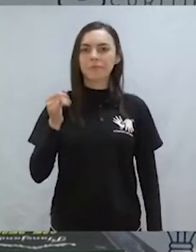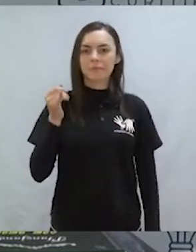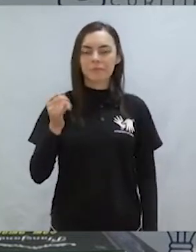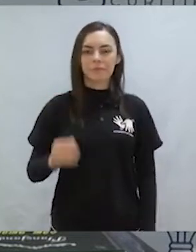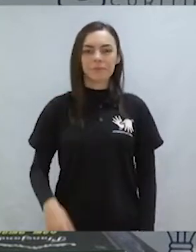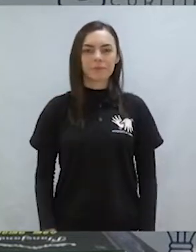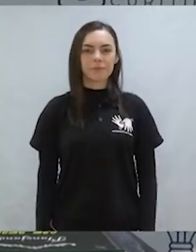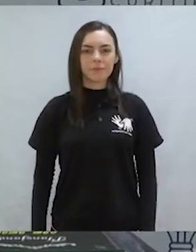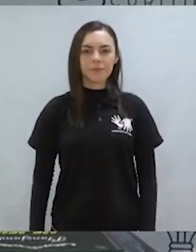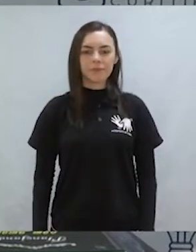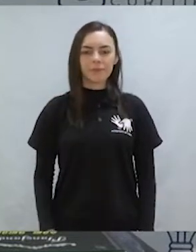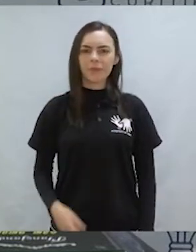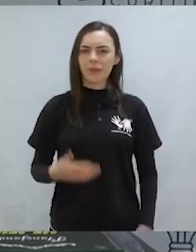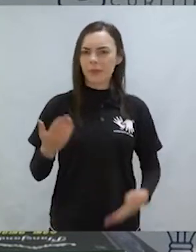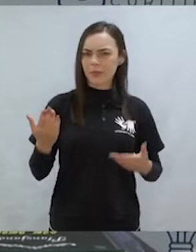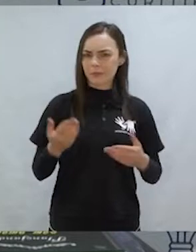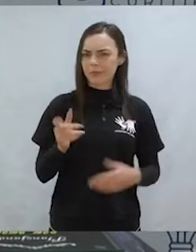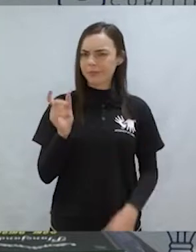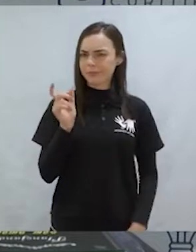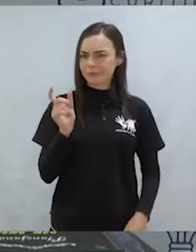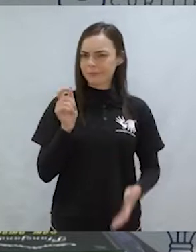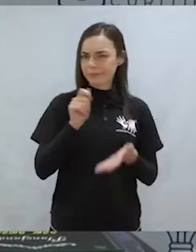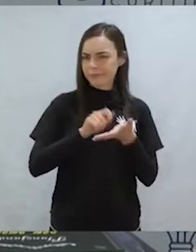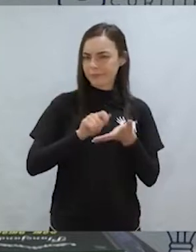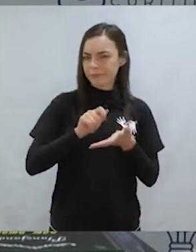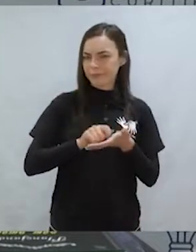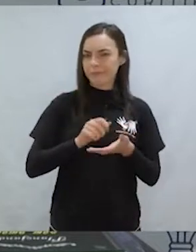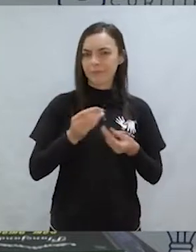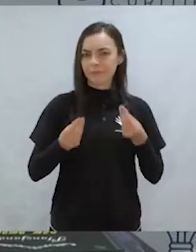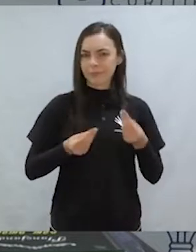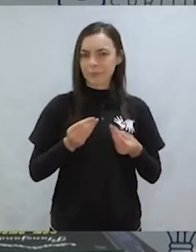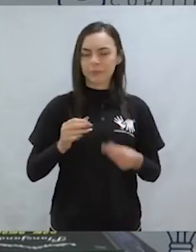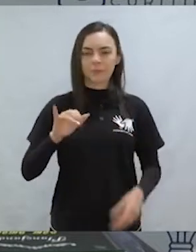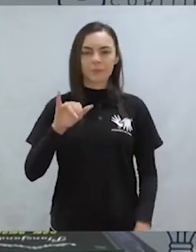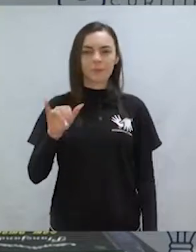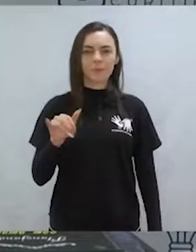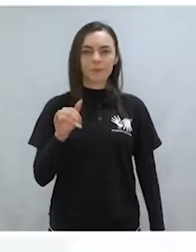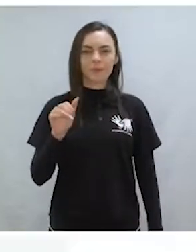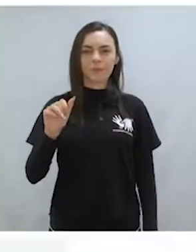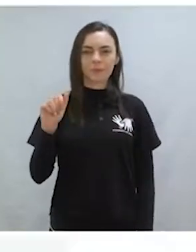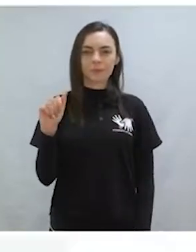letrinha J. Vamos completar então a palavra?